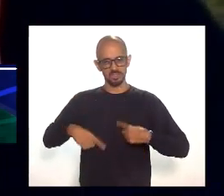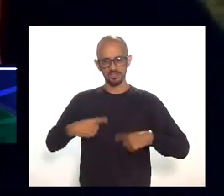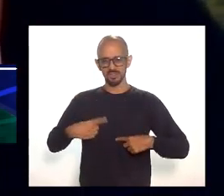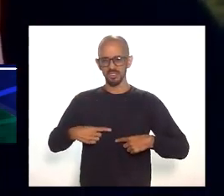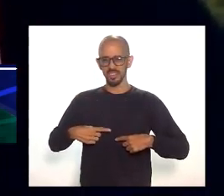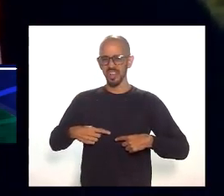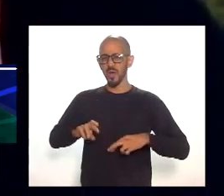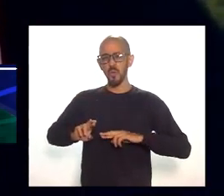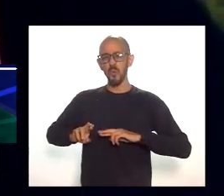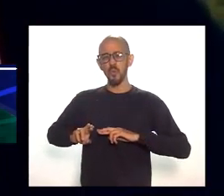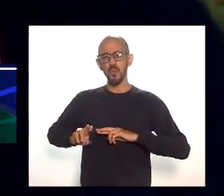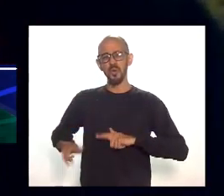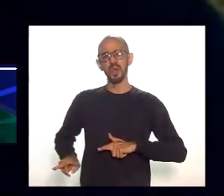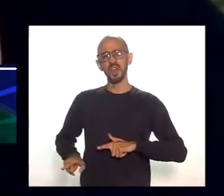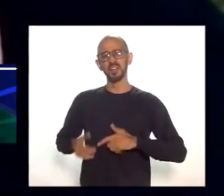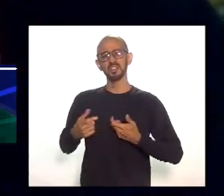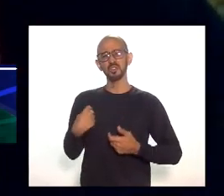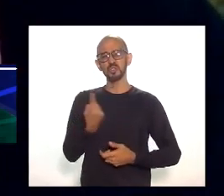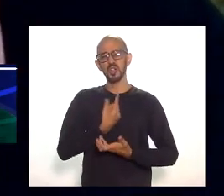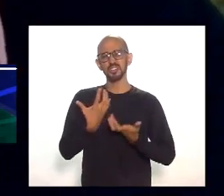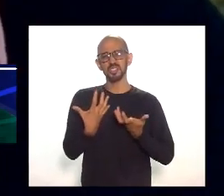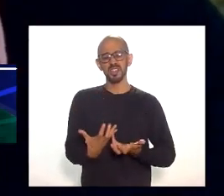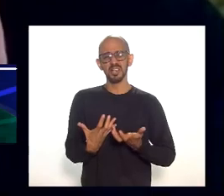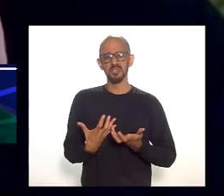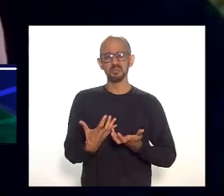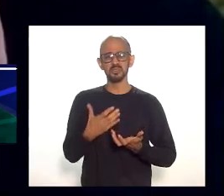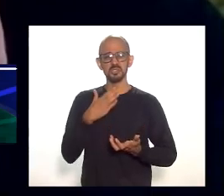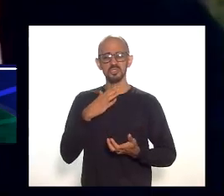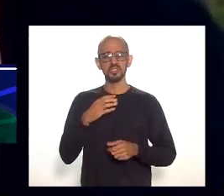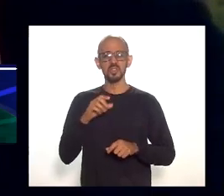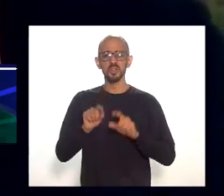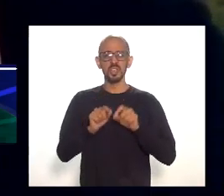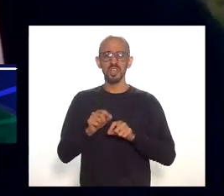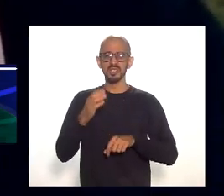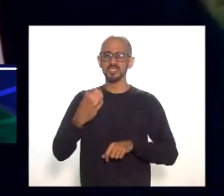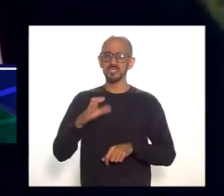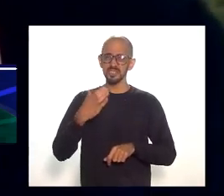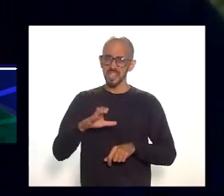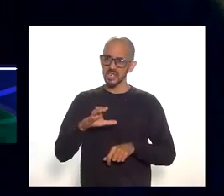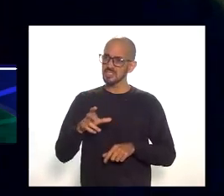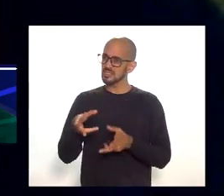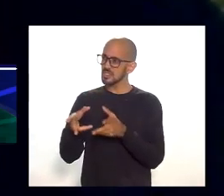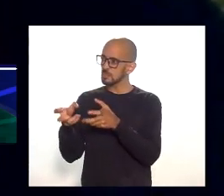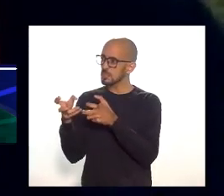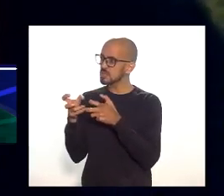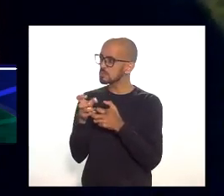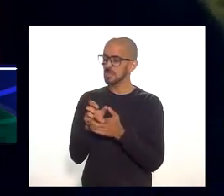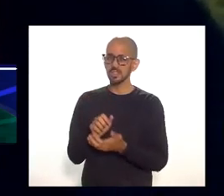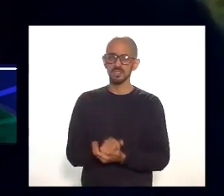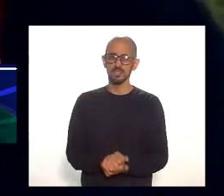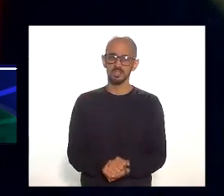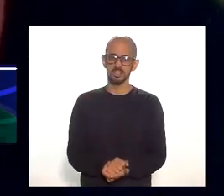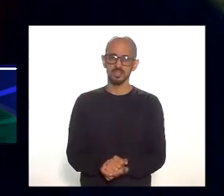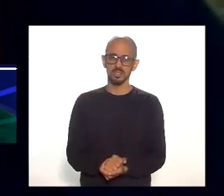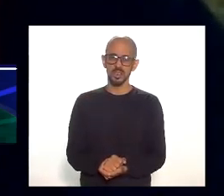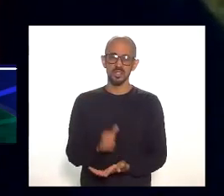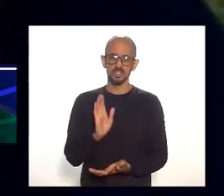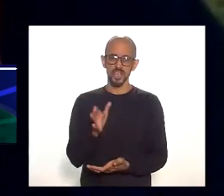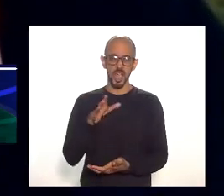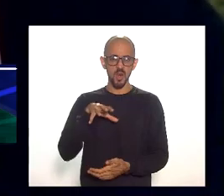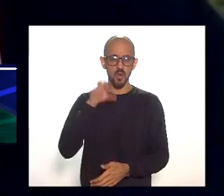contrário, a gente quer garantir que a ciência seja ouvida cada vez mais. Eu já escutei, inclusive, gente que nega